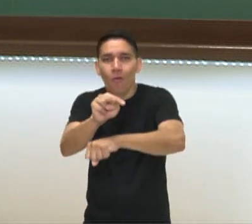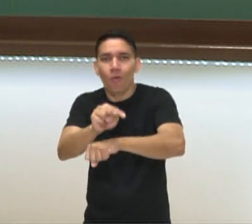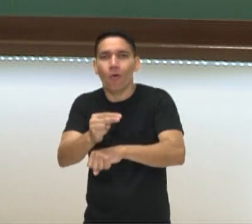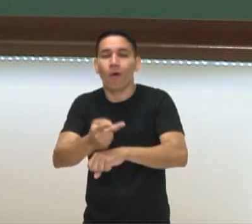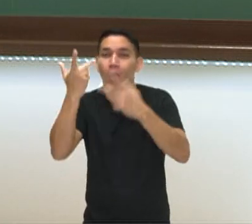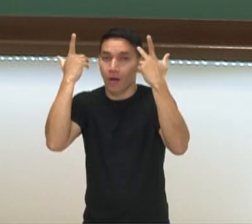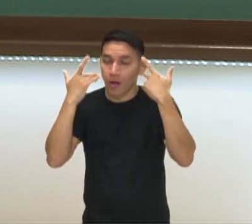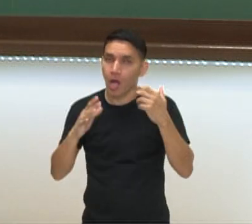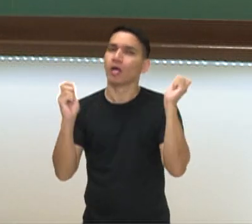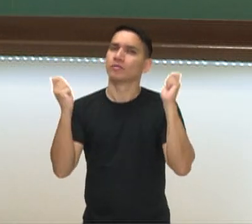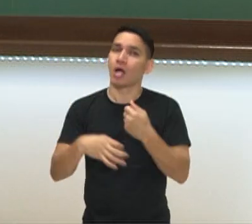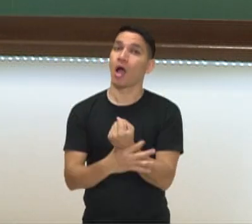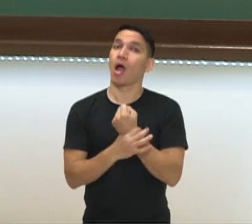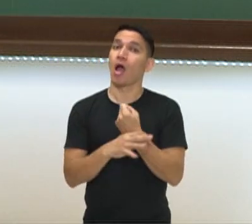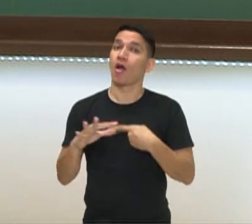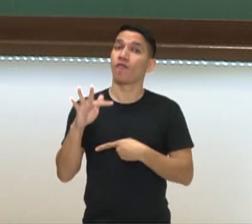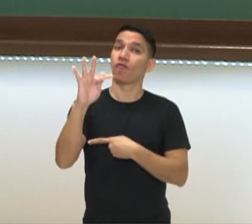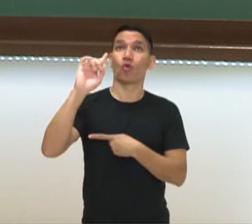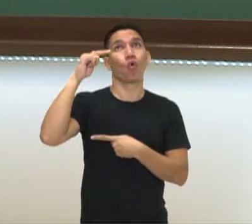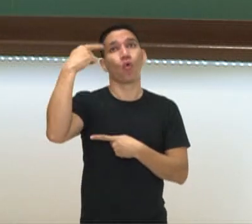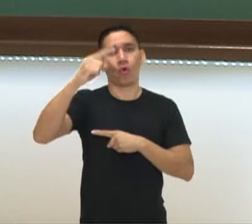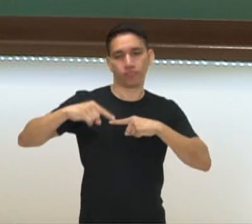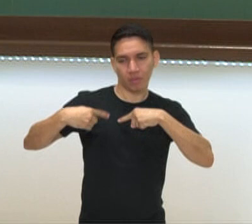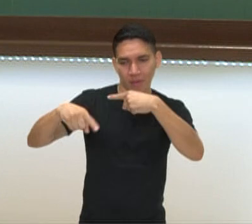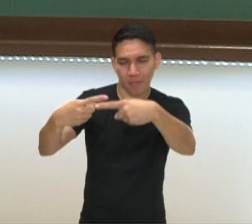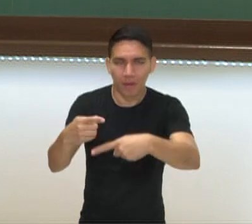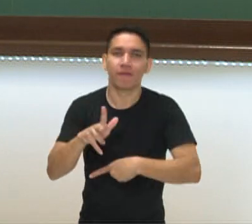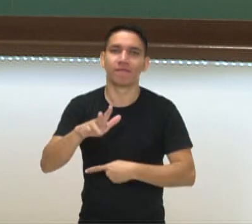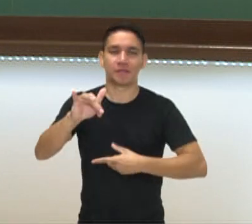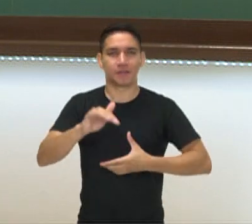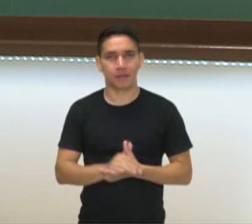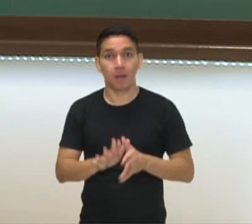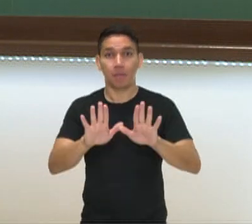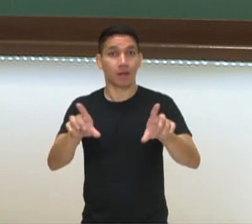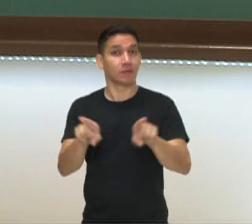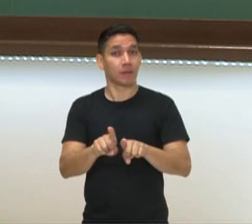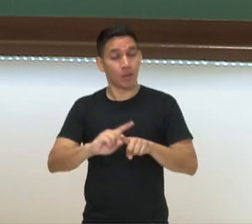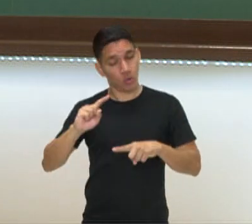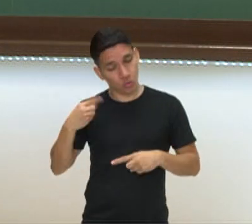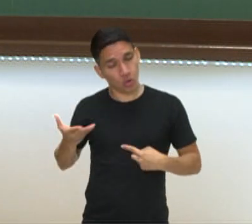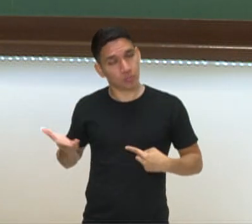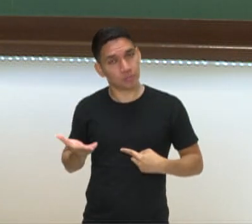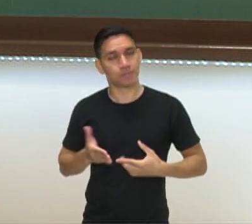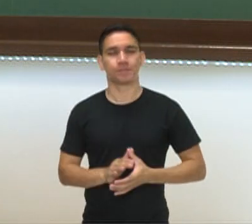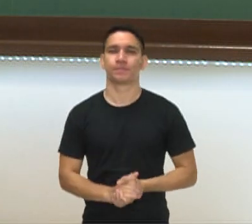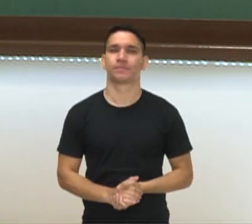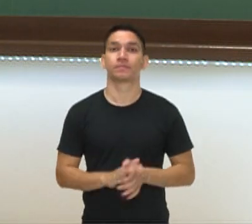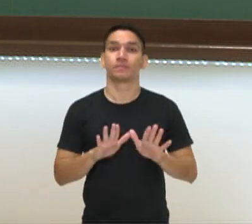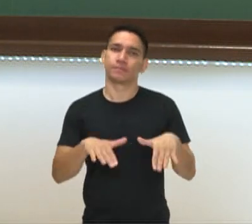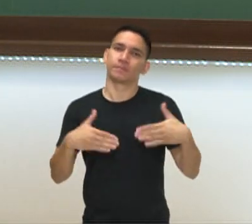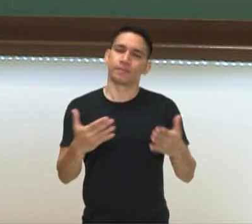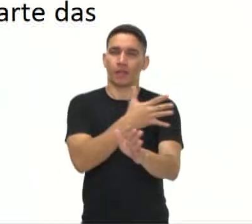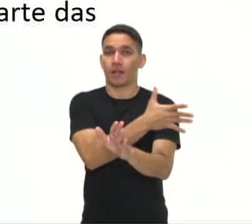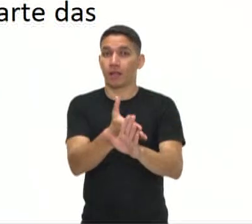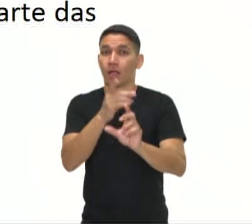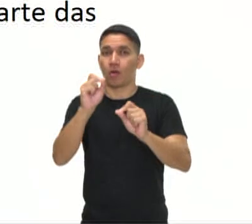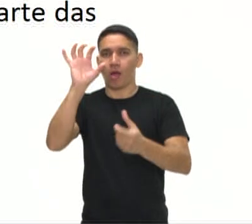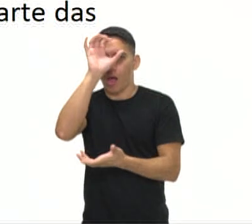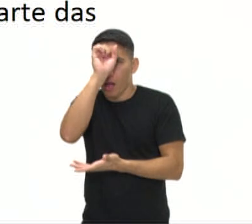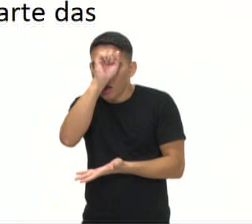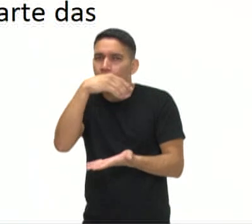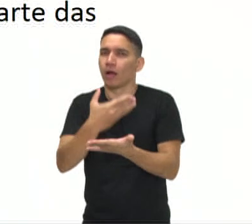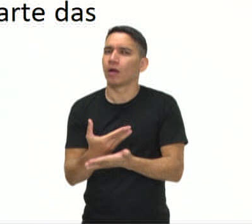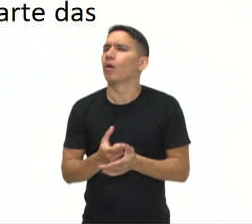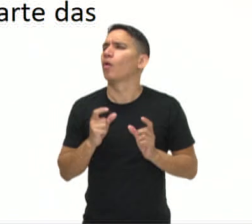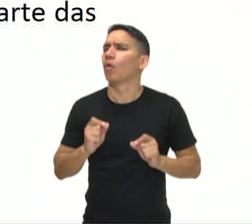garantir o futuro daqueles que virão depois de nós, mas também o nosso presente. Bom, na aula de hoje, nós